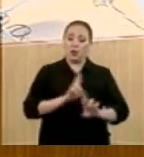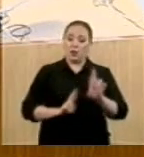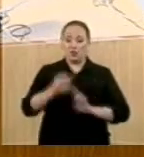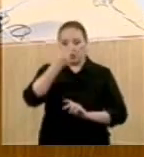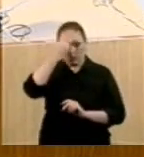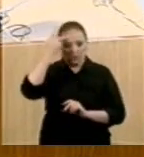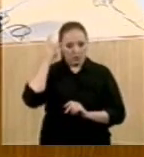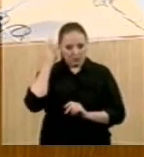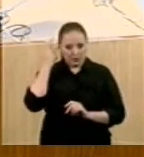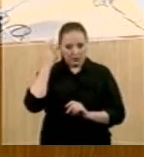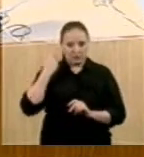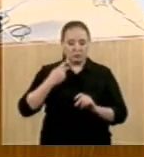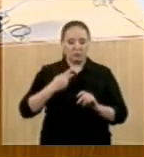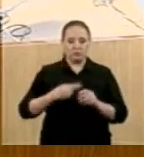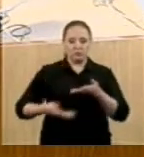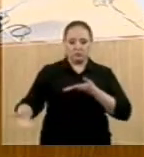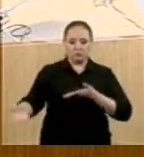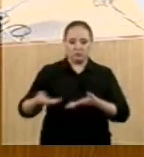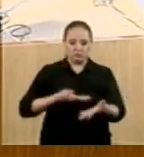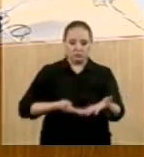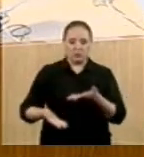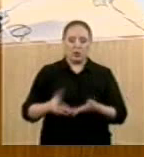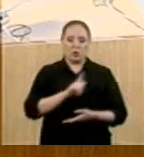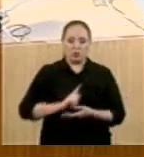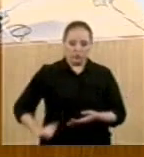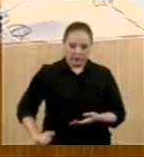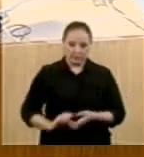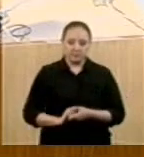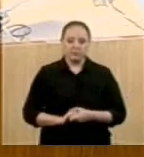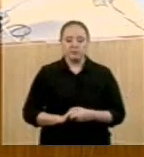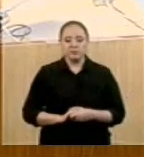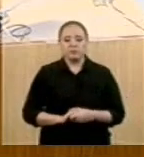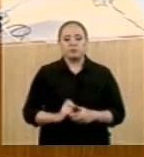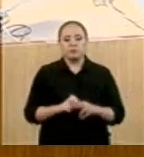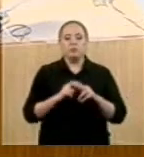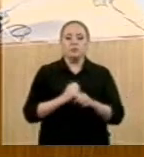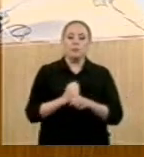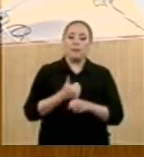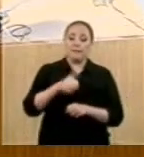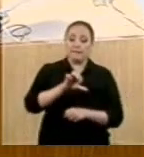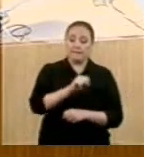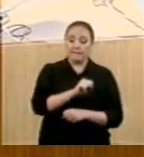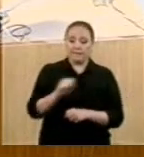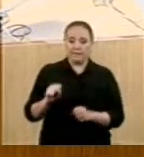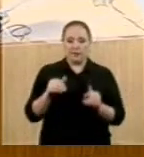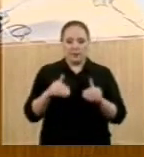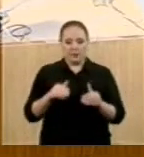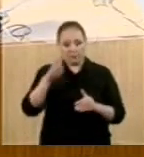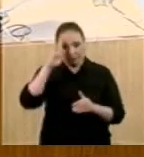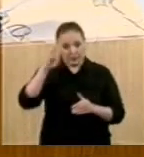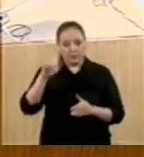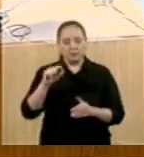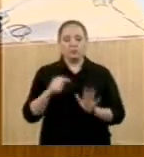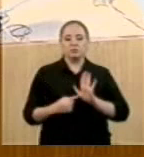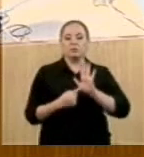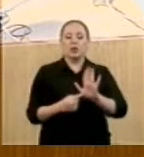pessoas entre si e com o Estado. Por isso, a partir de 88, a questão central, parece-me,